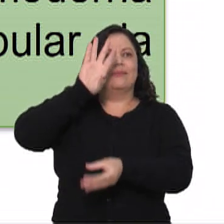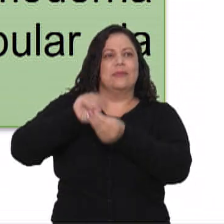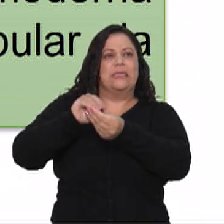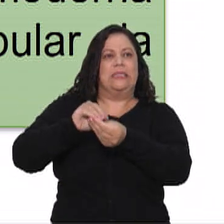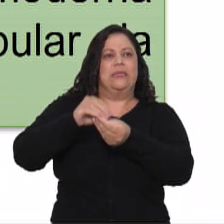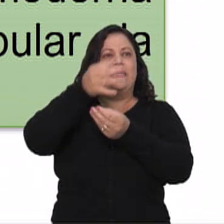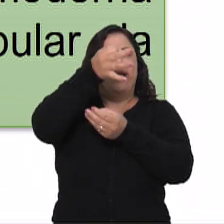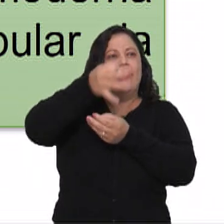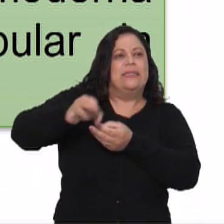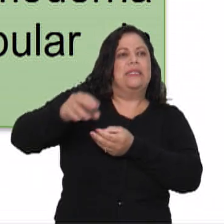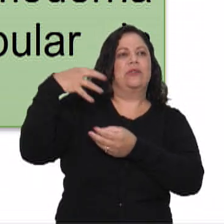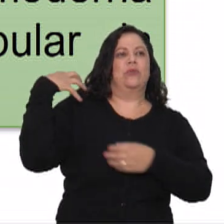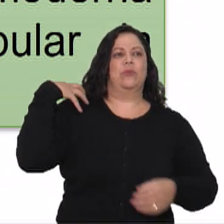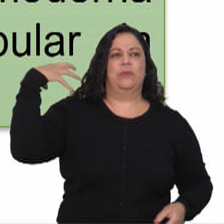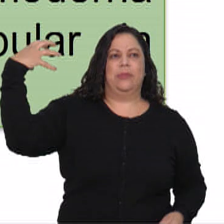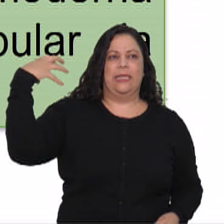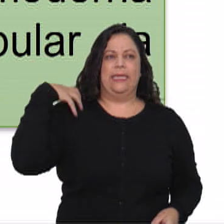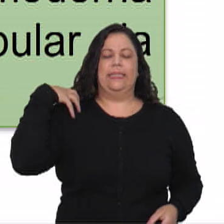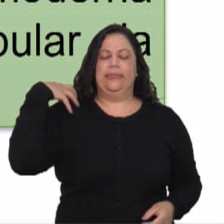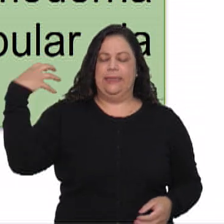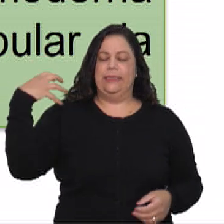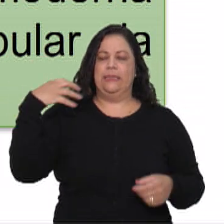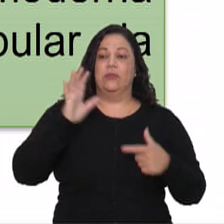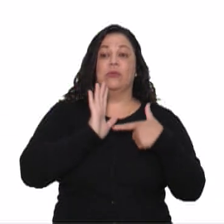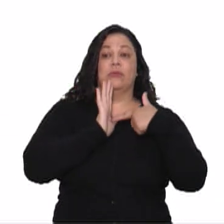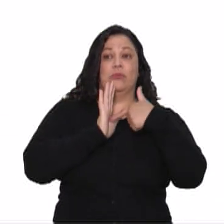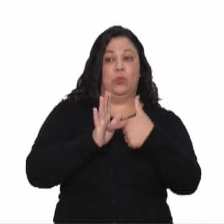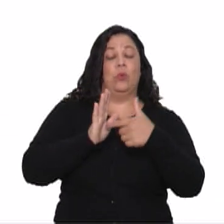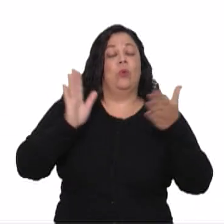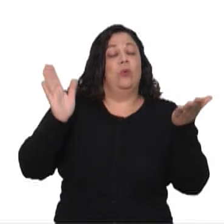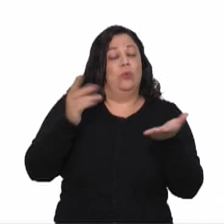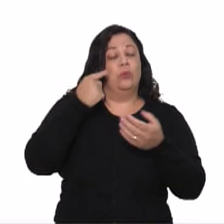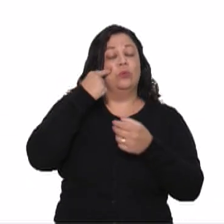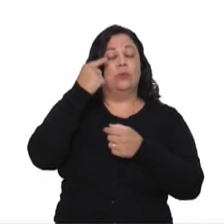para a primeira fase do vestibular da UFPR.